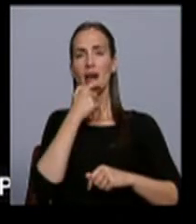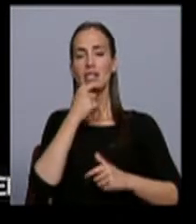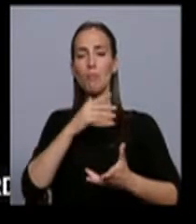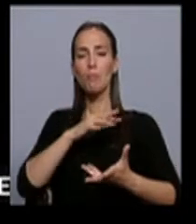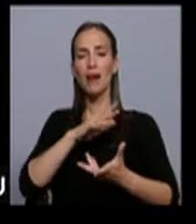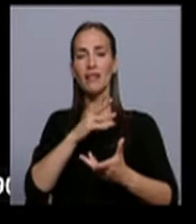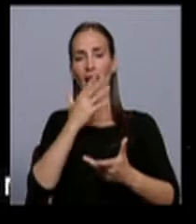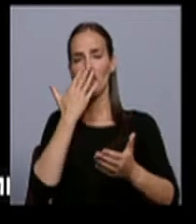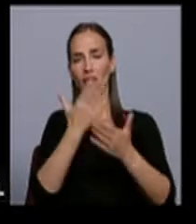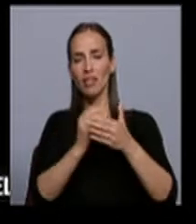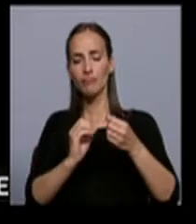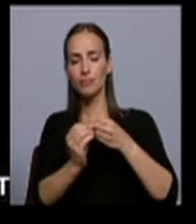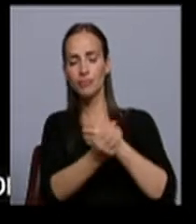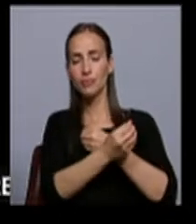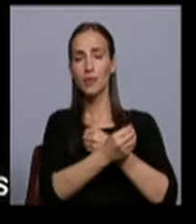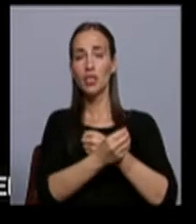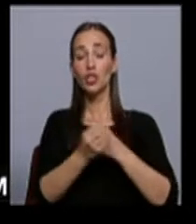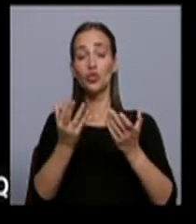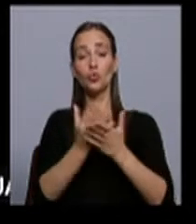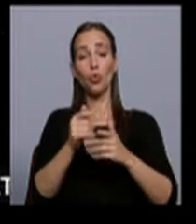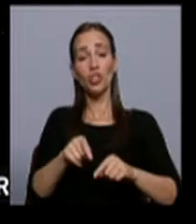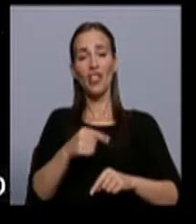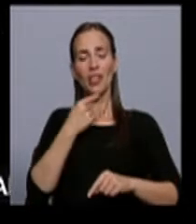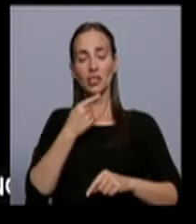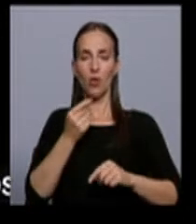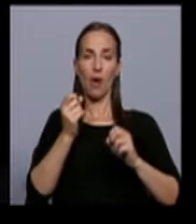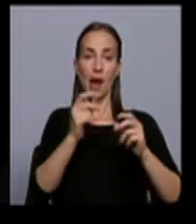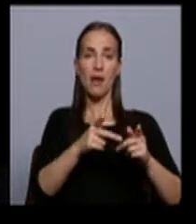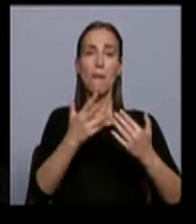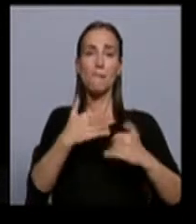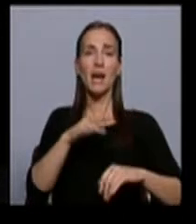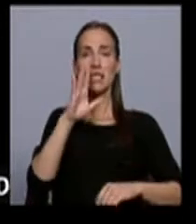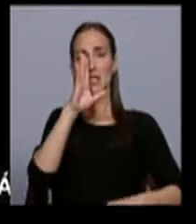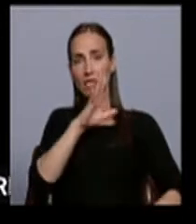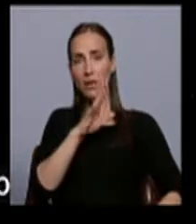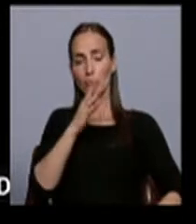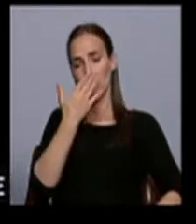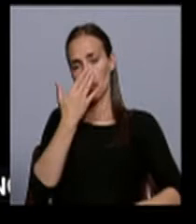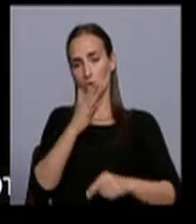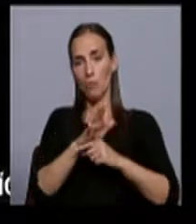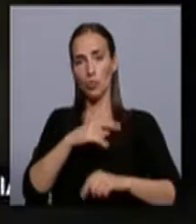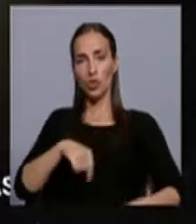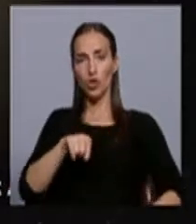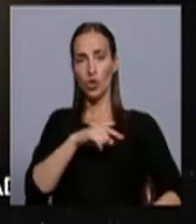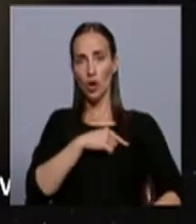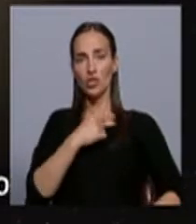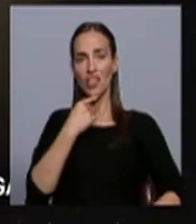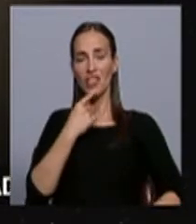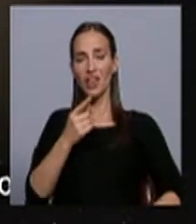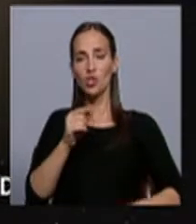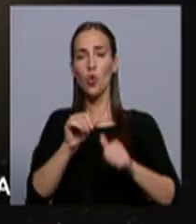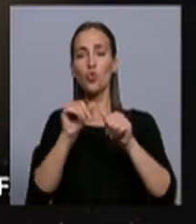deste exoplaneta. Ou seja, ver a quantidade de luz que cai à medida que o exoplaneta passa à frente da estrela. E agora este estudo diz o